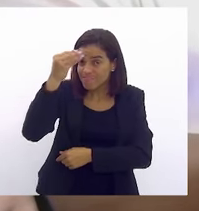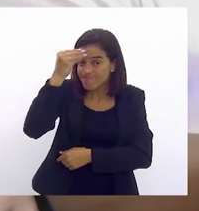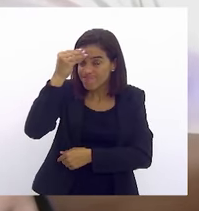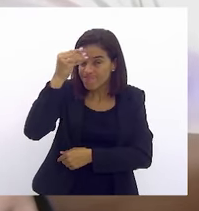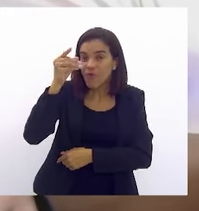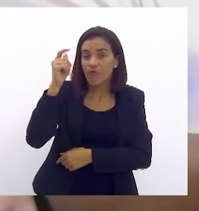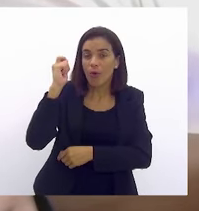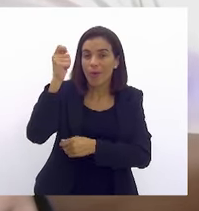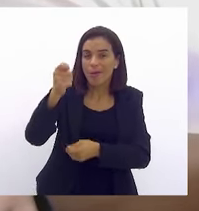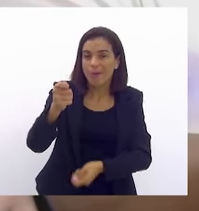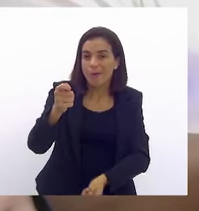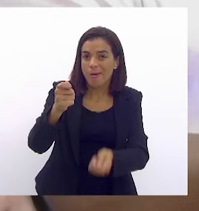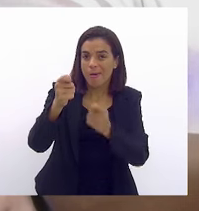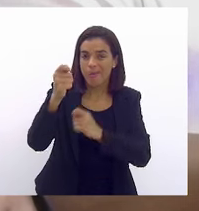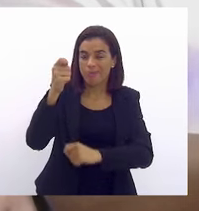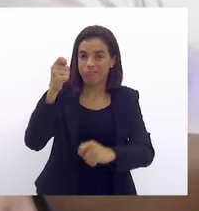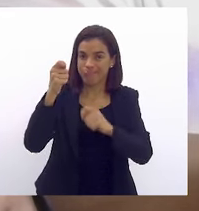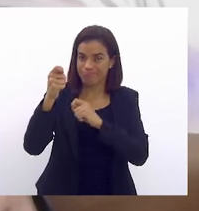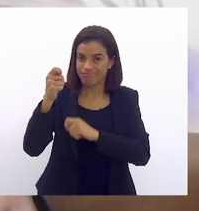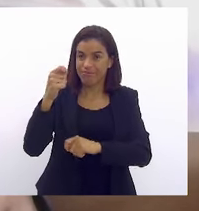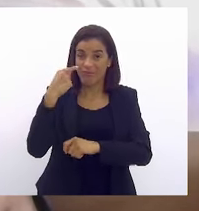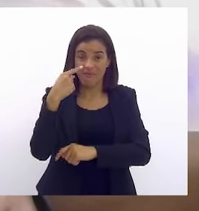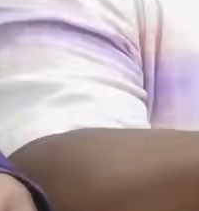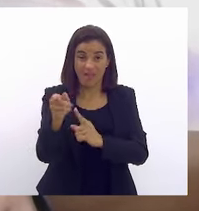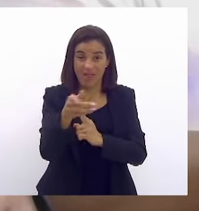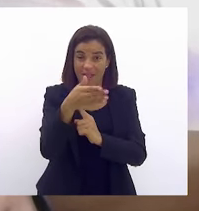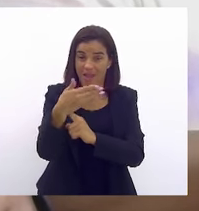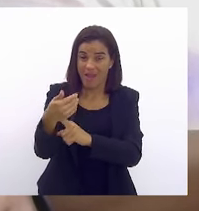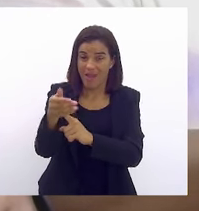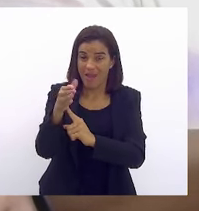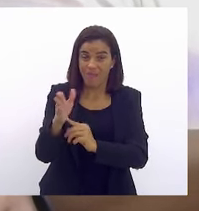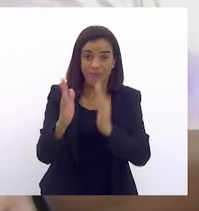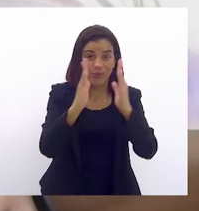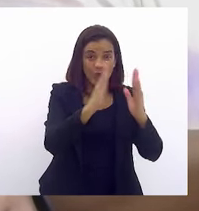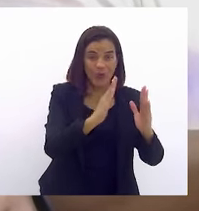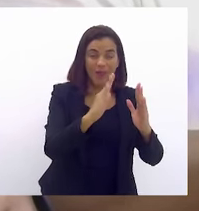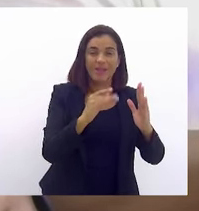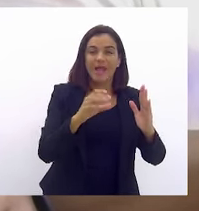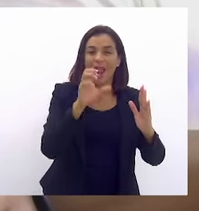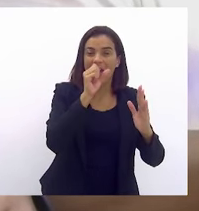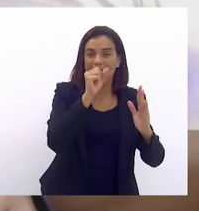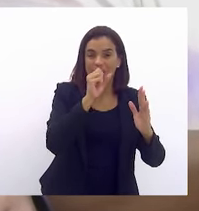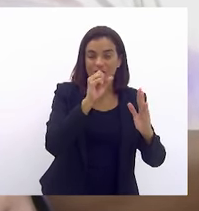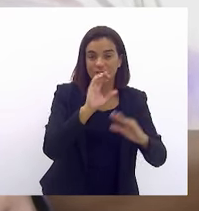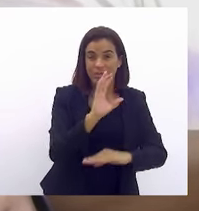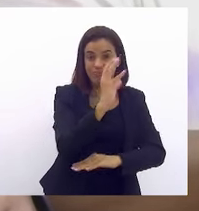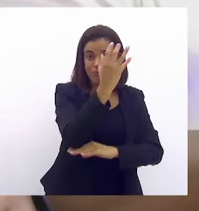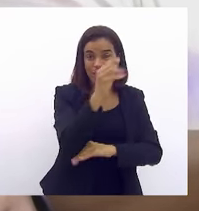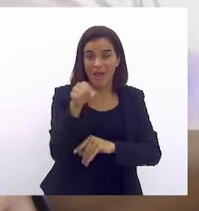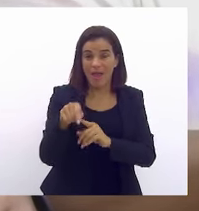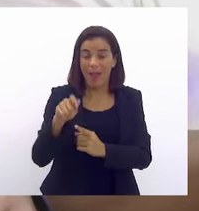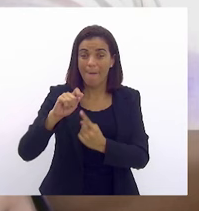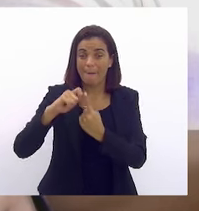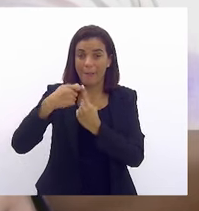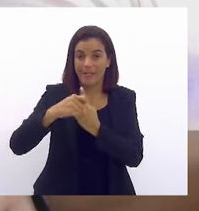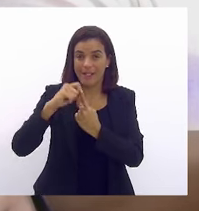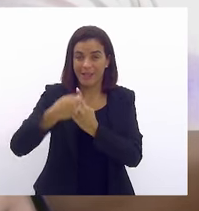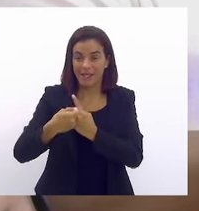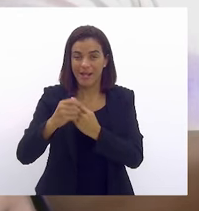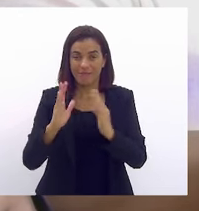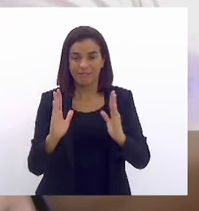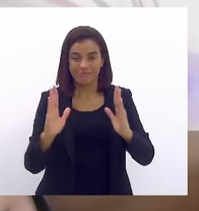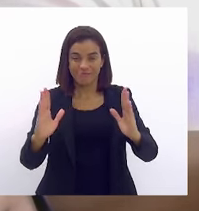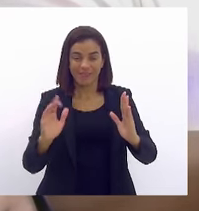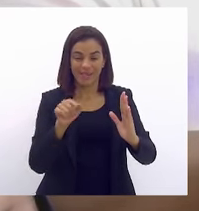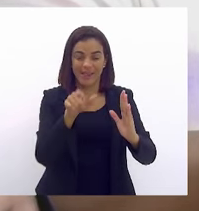pescador. Nossa bandeira, vocês podem ver aqui, de um lado tem uma laranjeira, tem uma bananeira, no meio tem um peixe. Então, esse é o